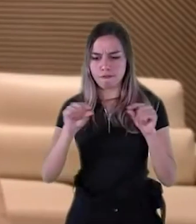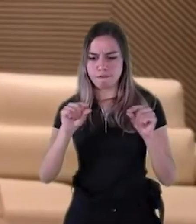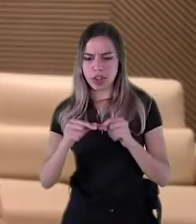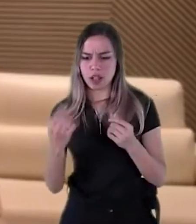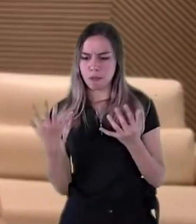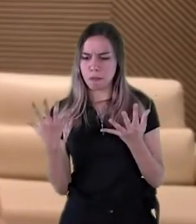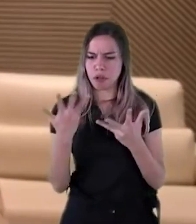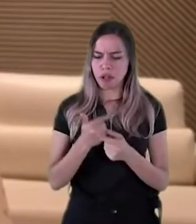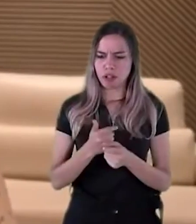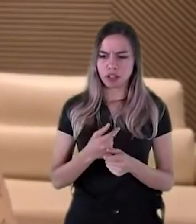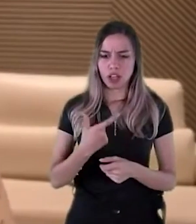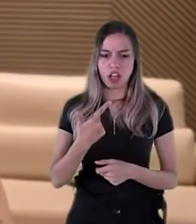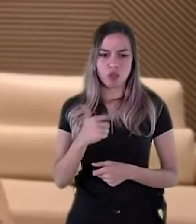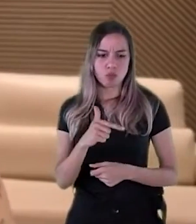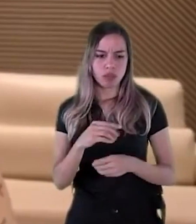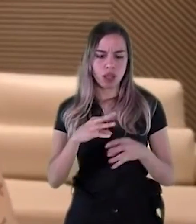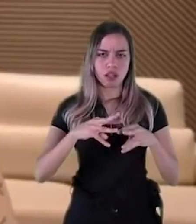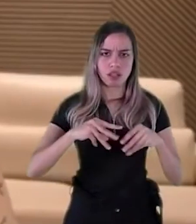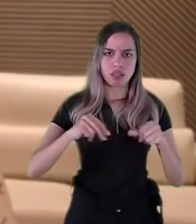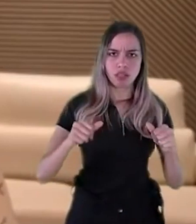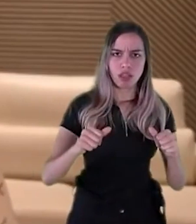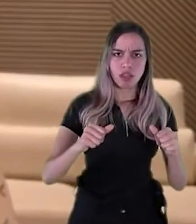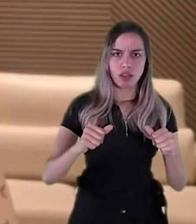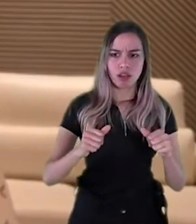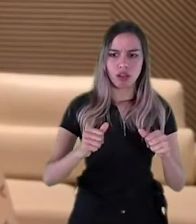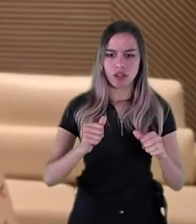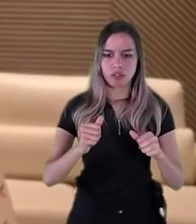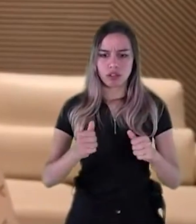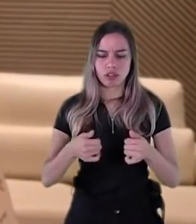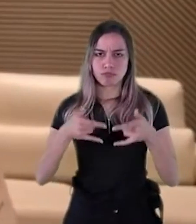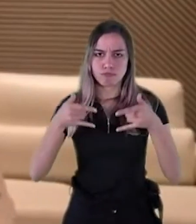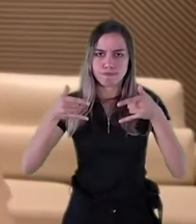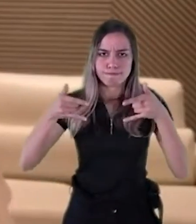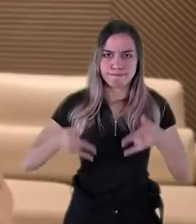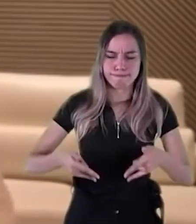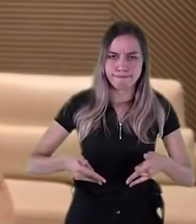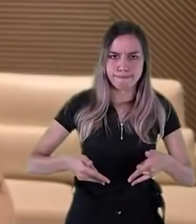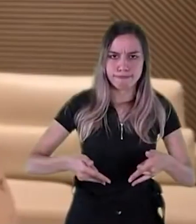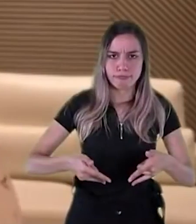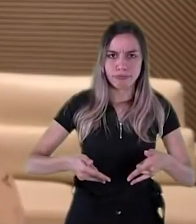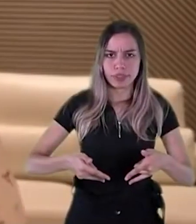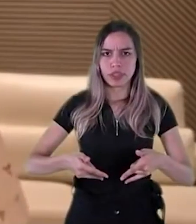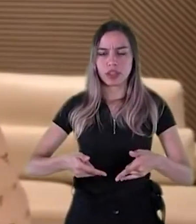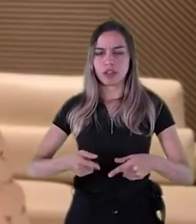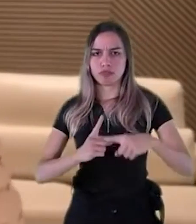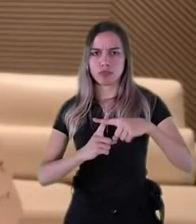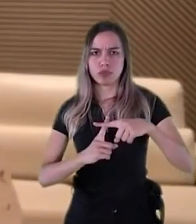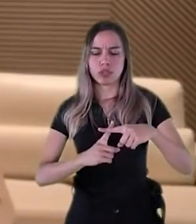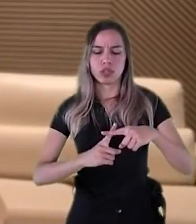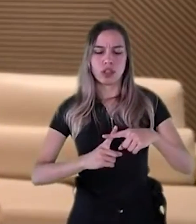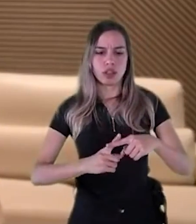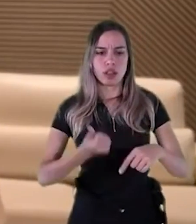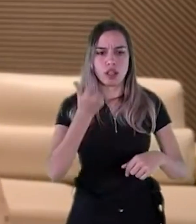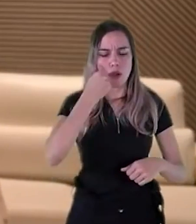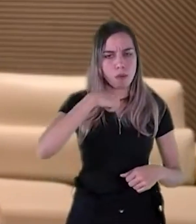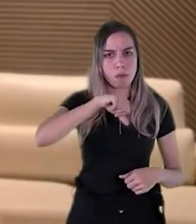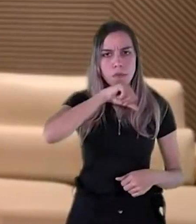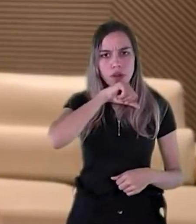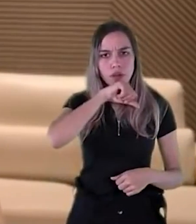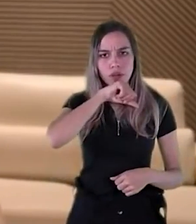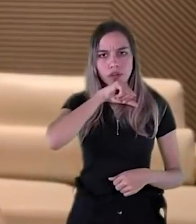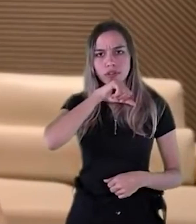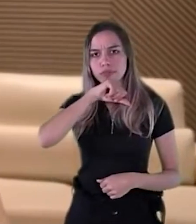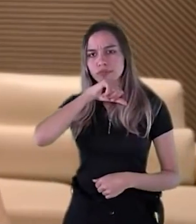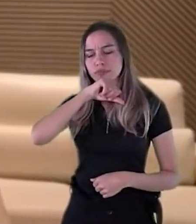há terra que possa sepultar uma mãe. Ele tem razão. Nenhuma terra neste mundo pode